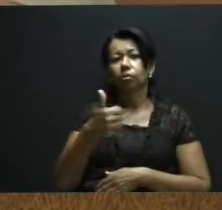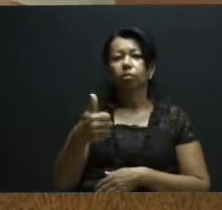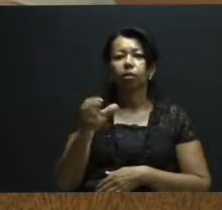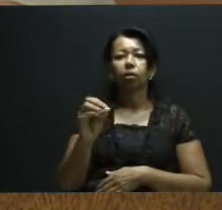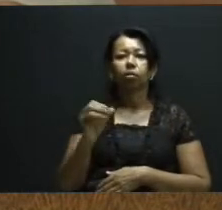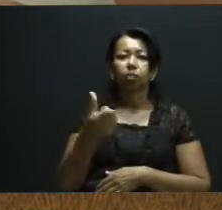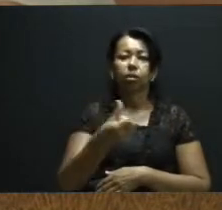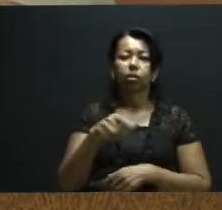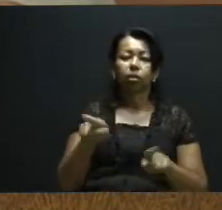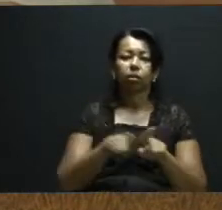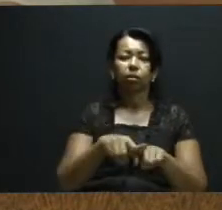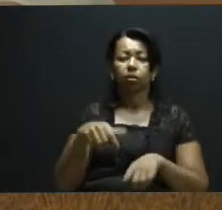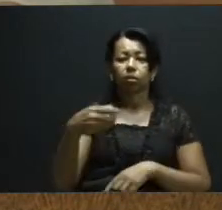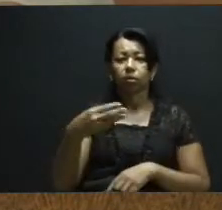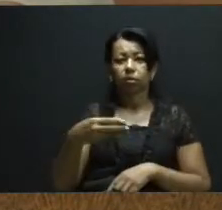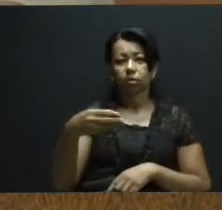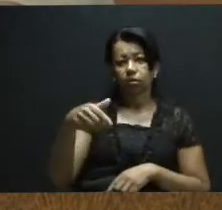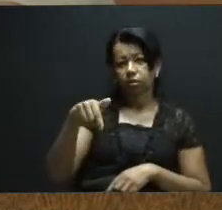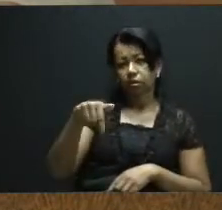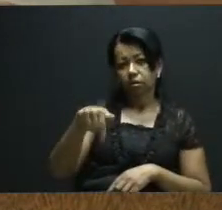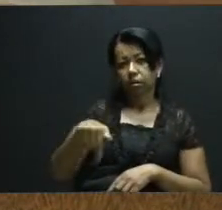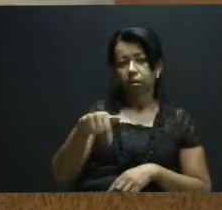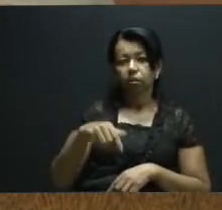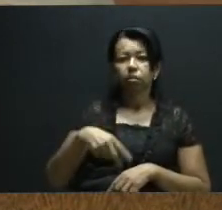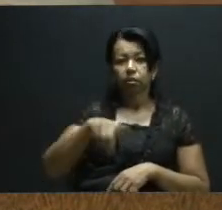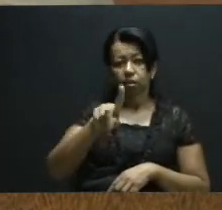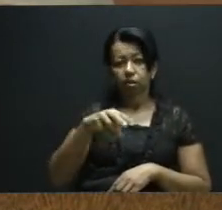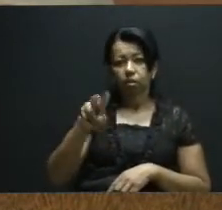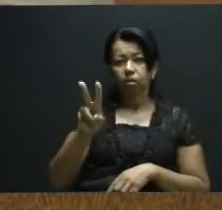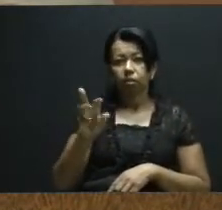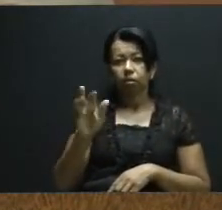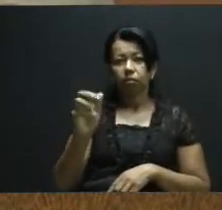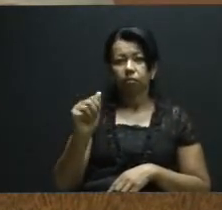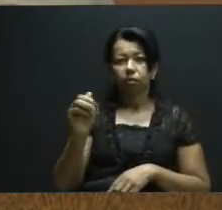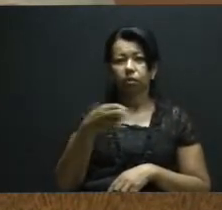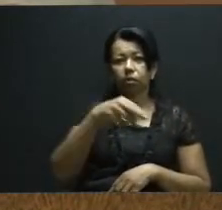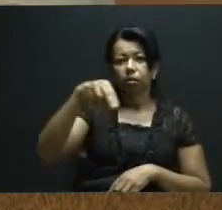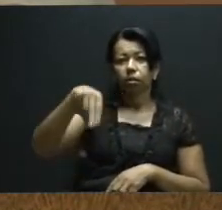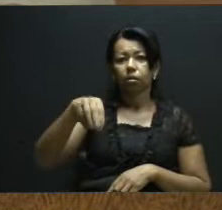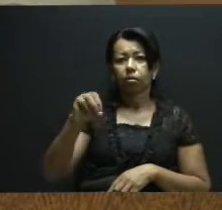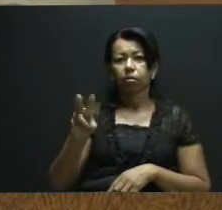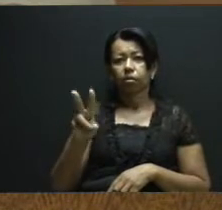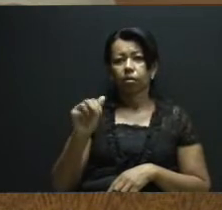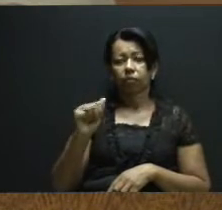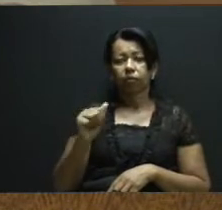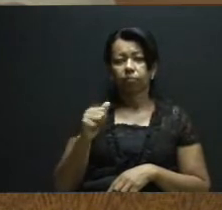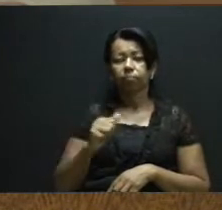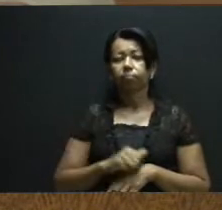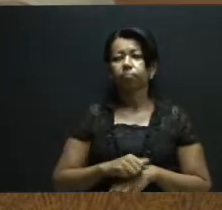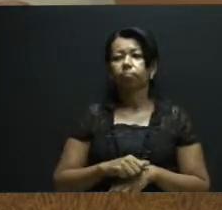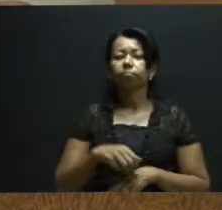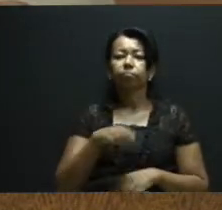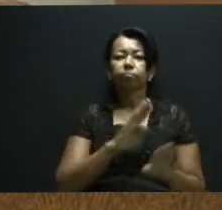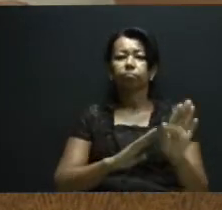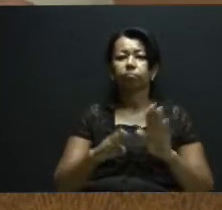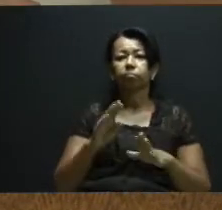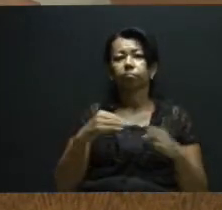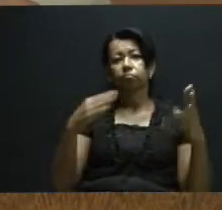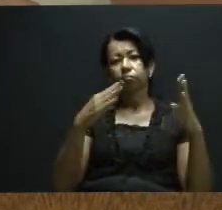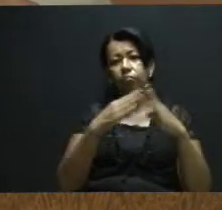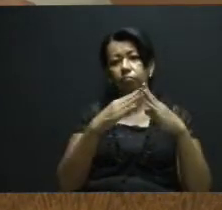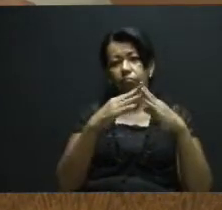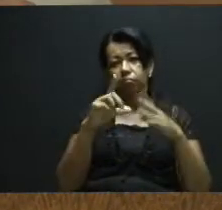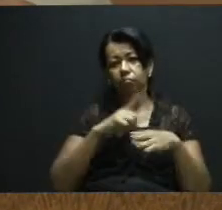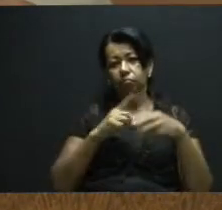737 747 na vila nova também se manutenção no abrigo é coberto